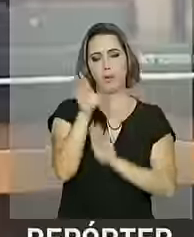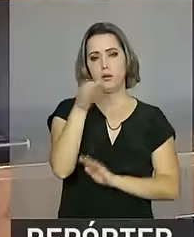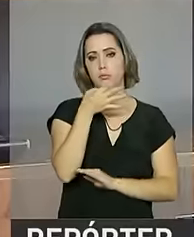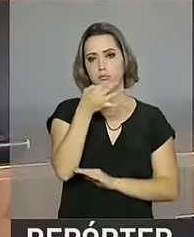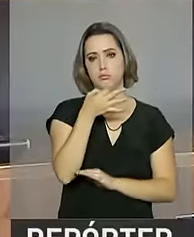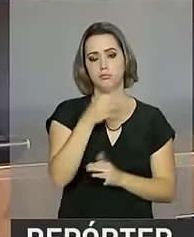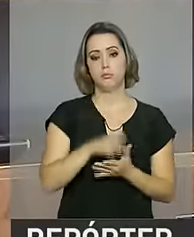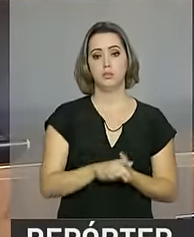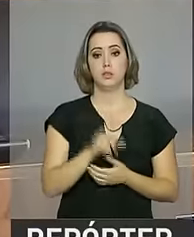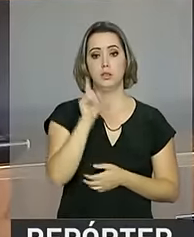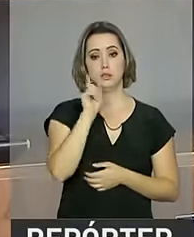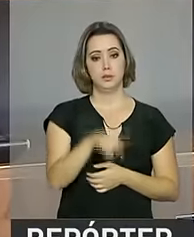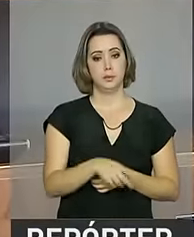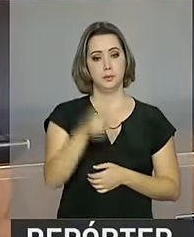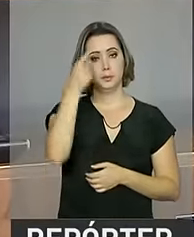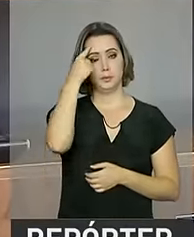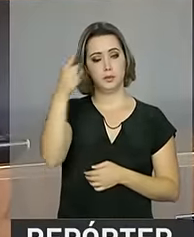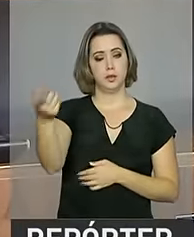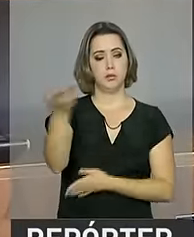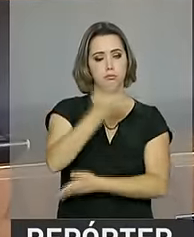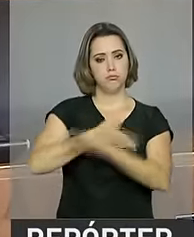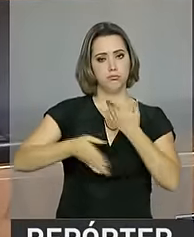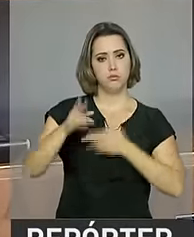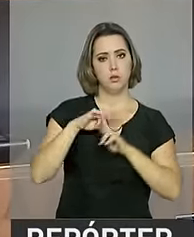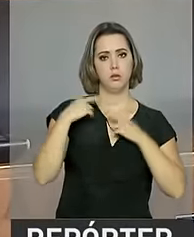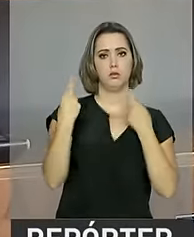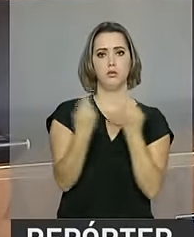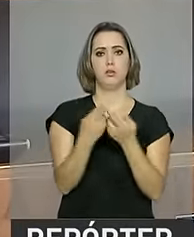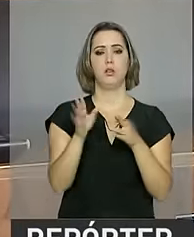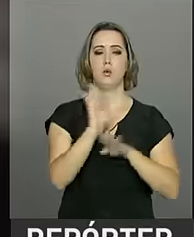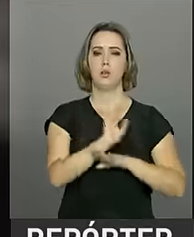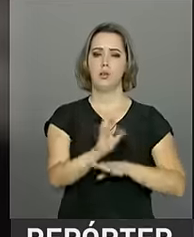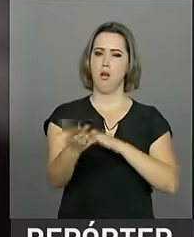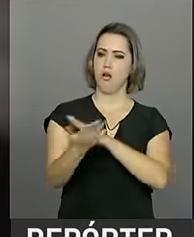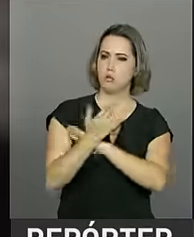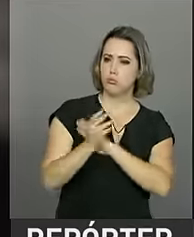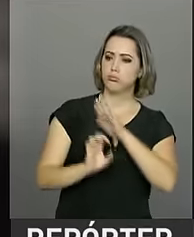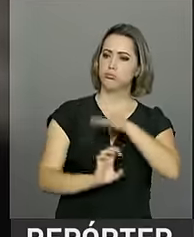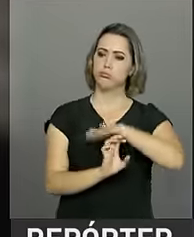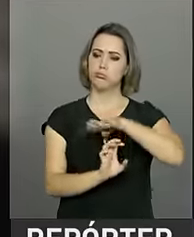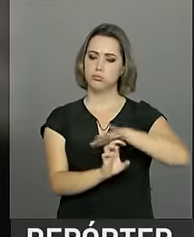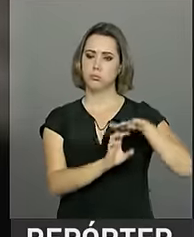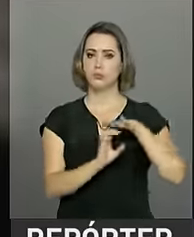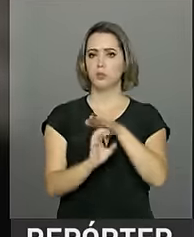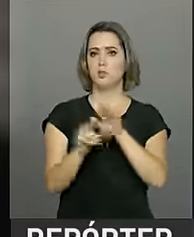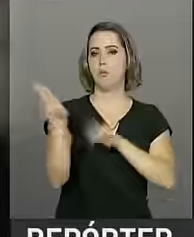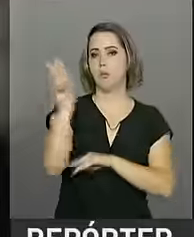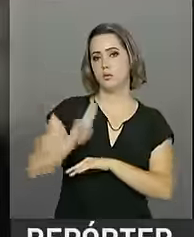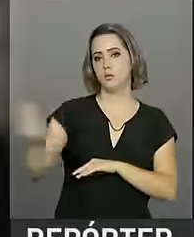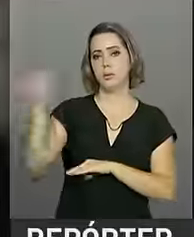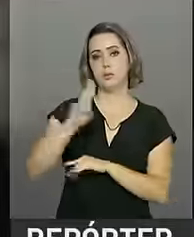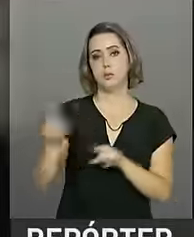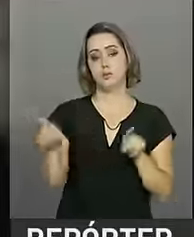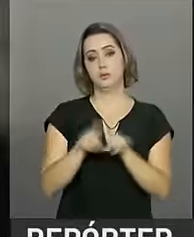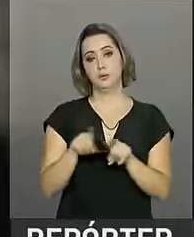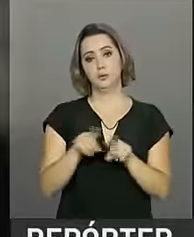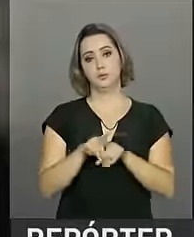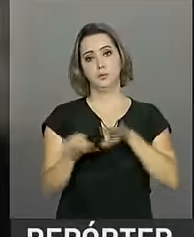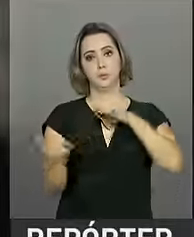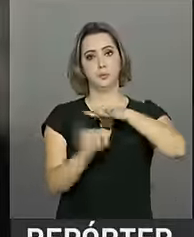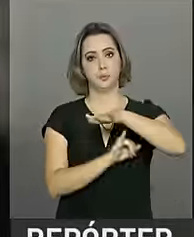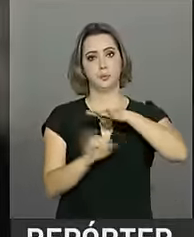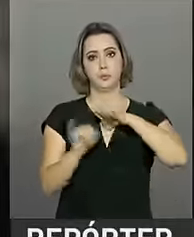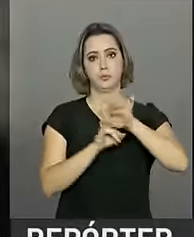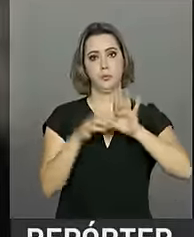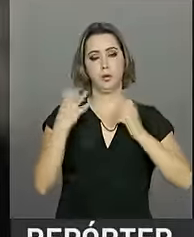pública A ideia é reunir contribuições da iniciativa privada da sociedade das Universidades e das instituições